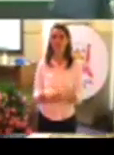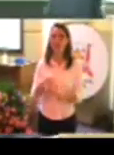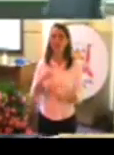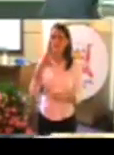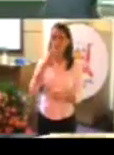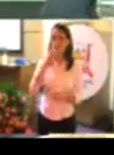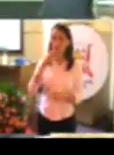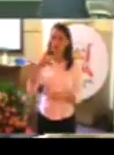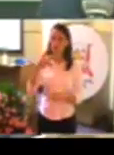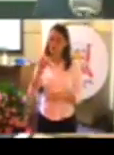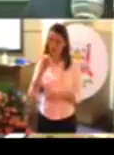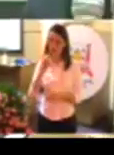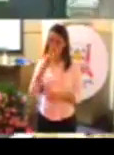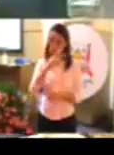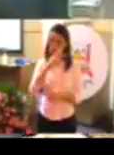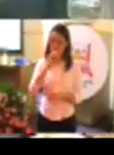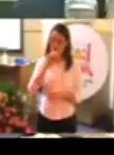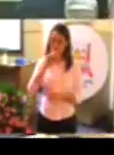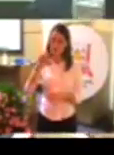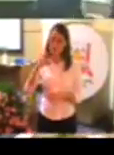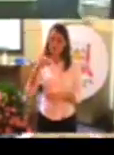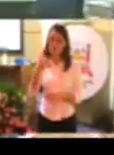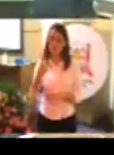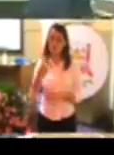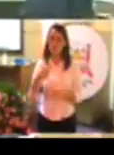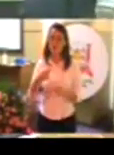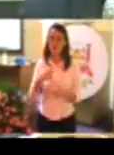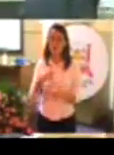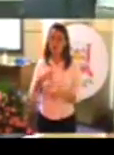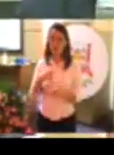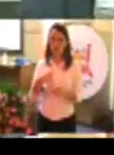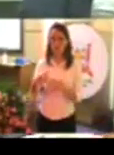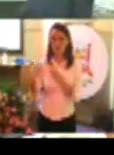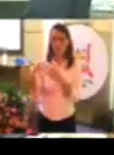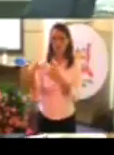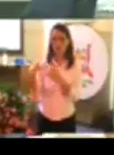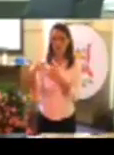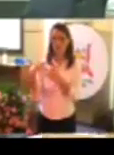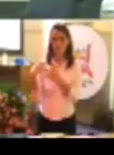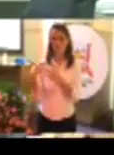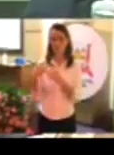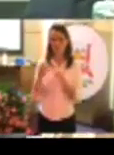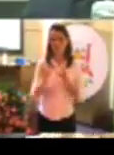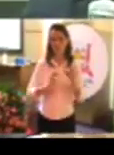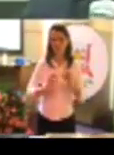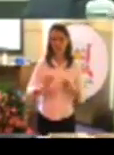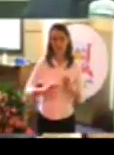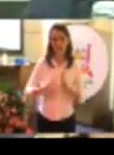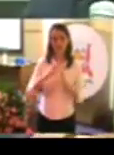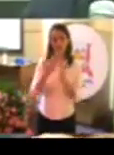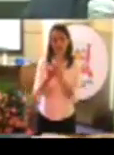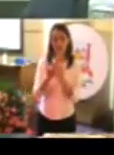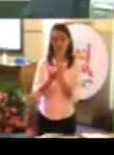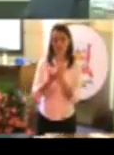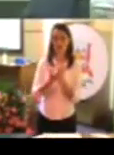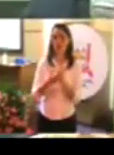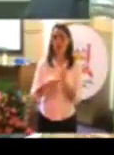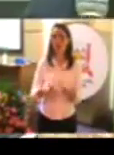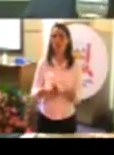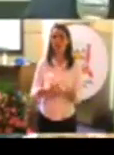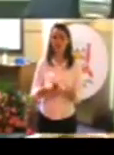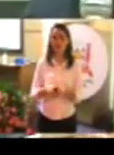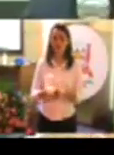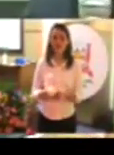em 2001 eu dirigia a escola do Legislativo do Senado Federal. Chama-se